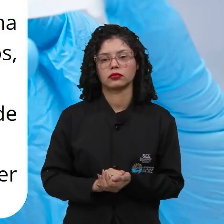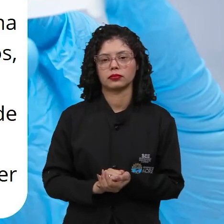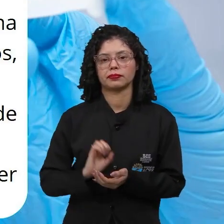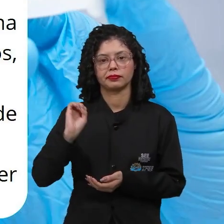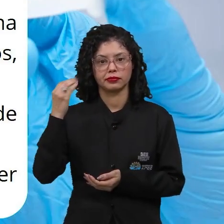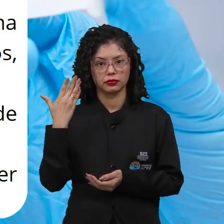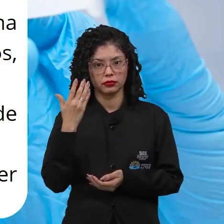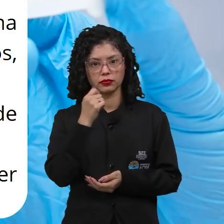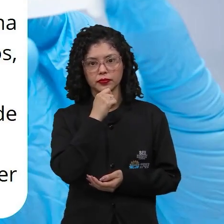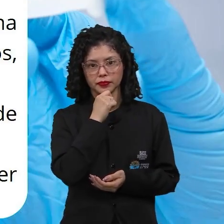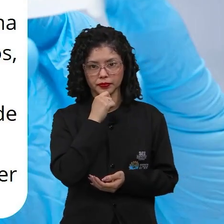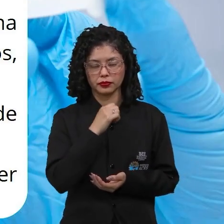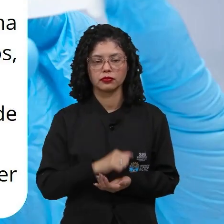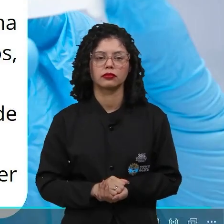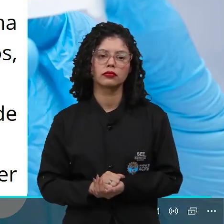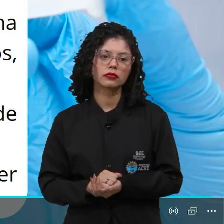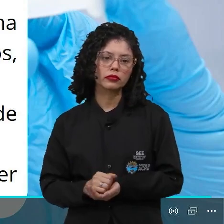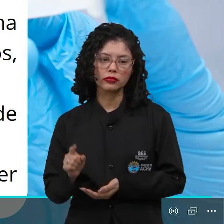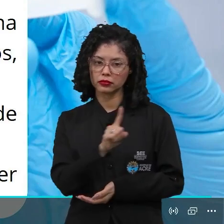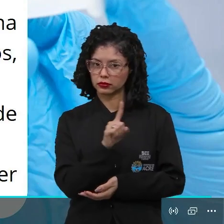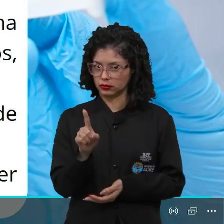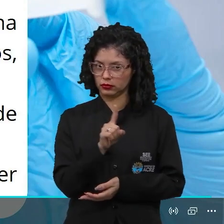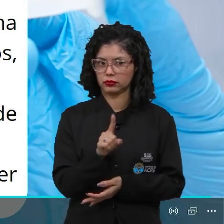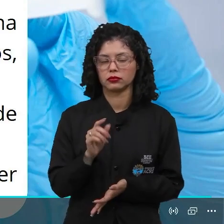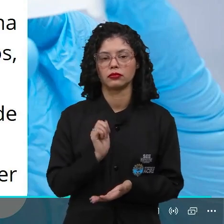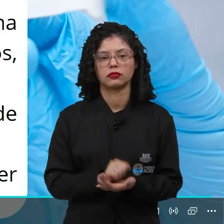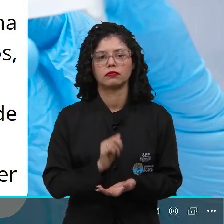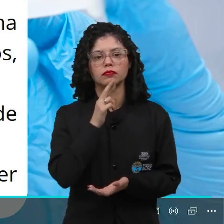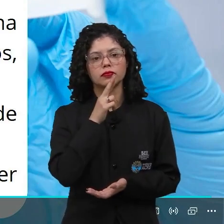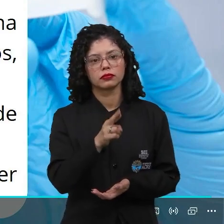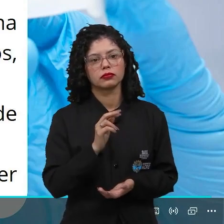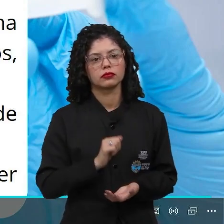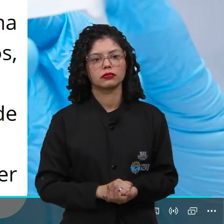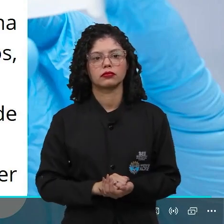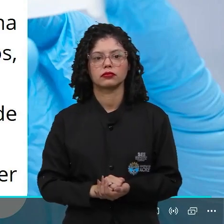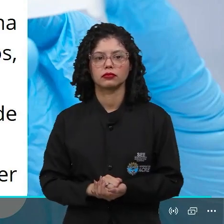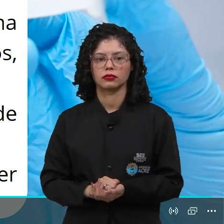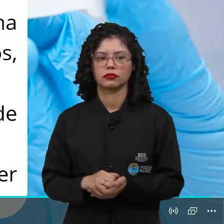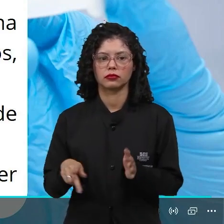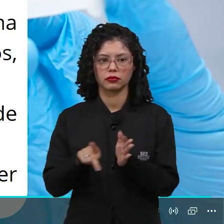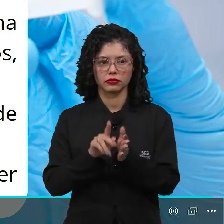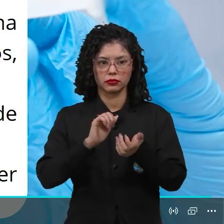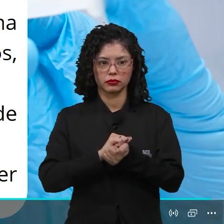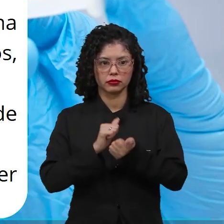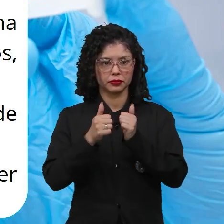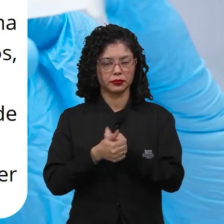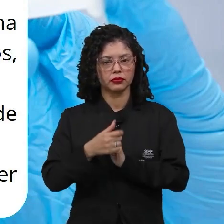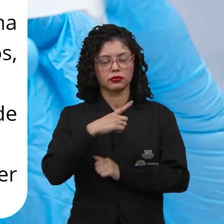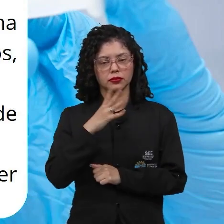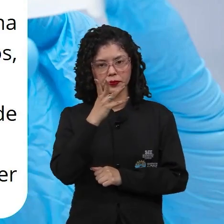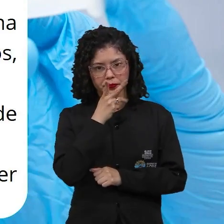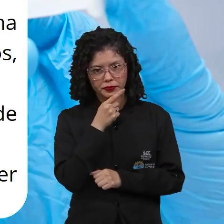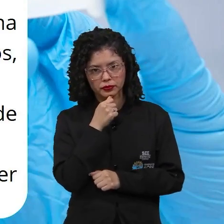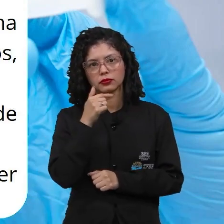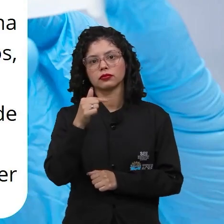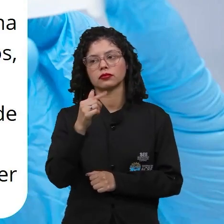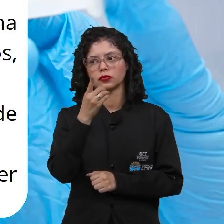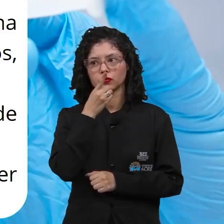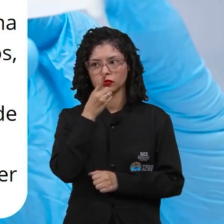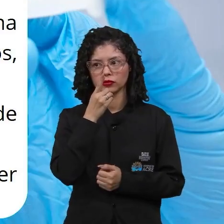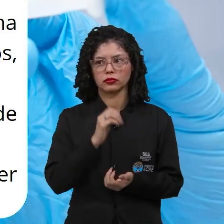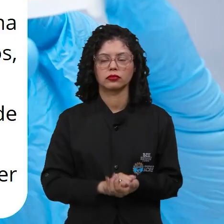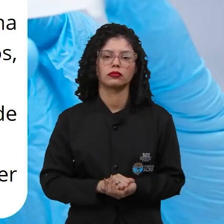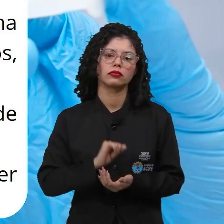ser efetiva. Não, gente. A resposta imune adaptativa que demora 7 dias. Né?